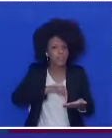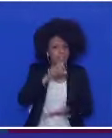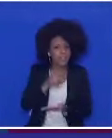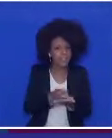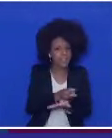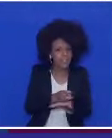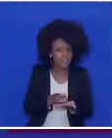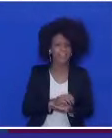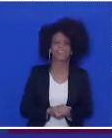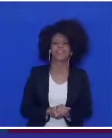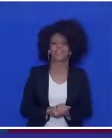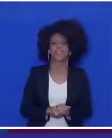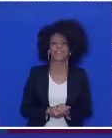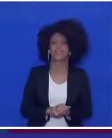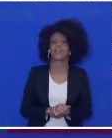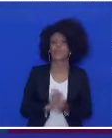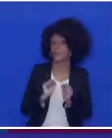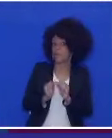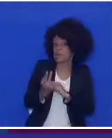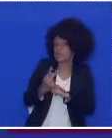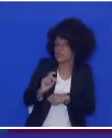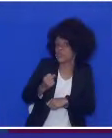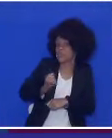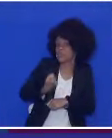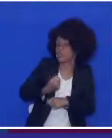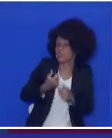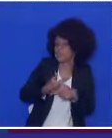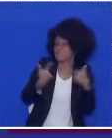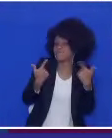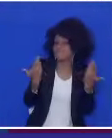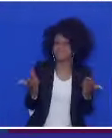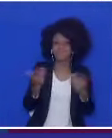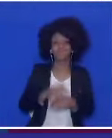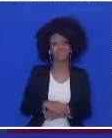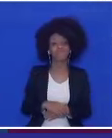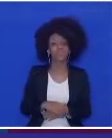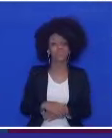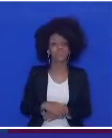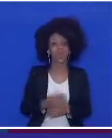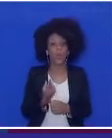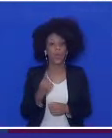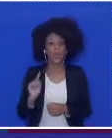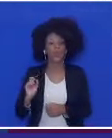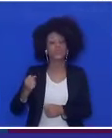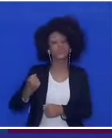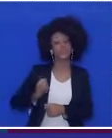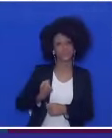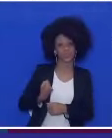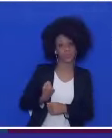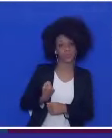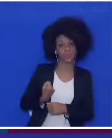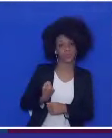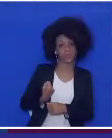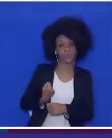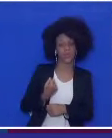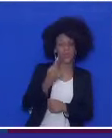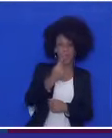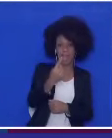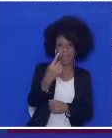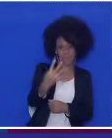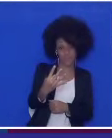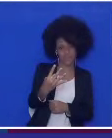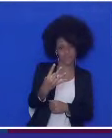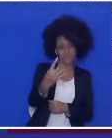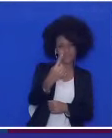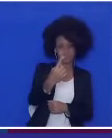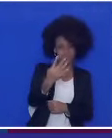sorteio desta noite da Quina. E pode ser o seu número da sorte. Vem chegando, última bola sorteada, é número